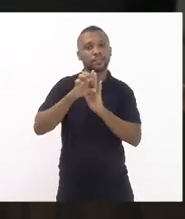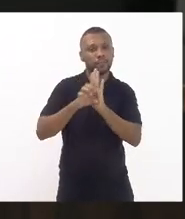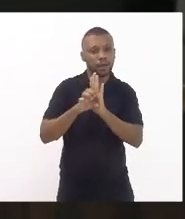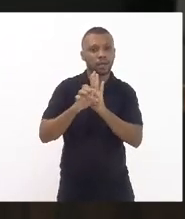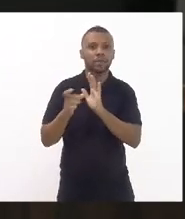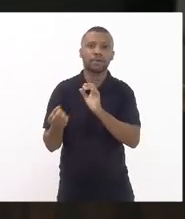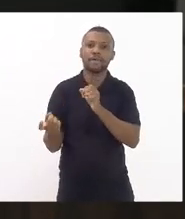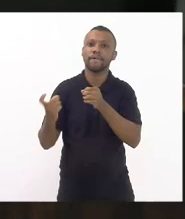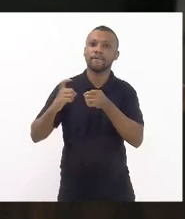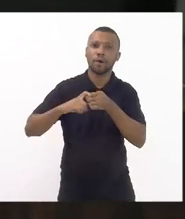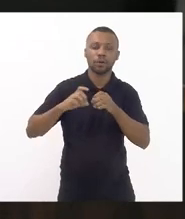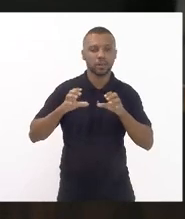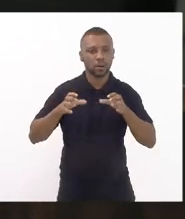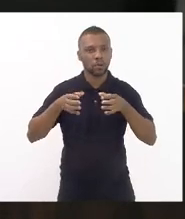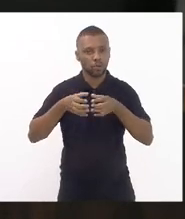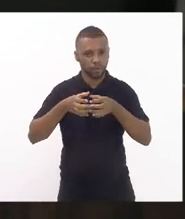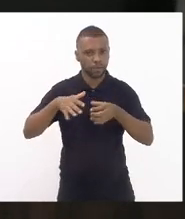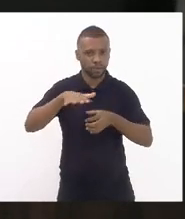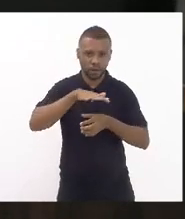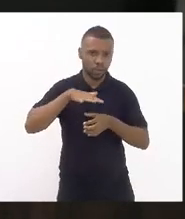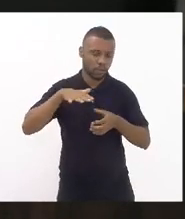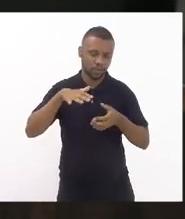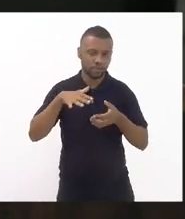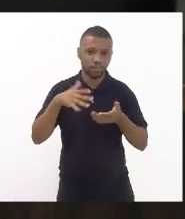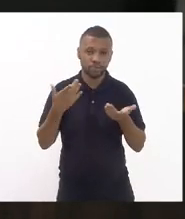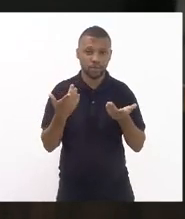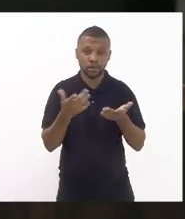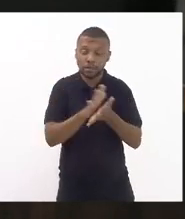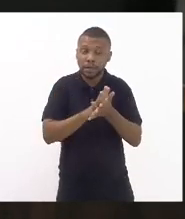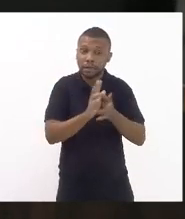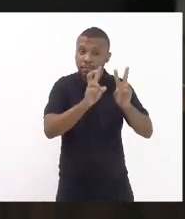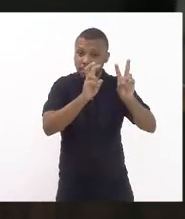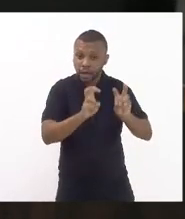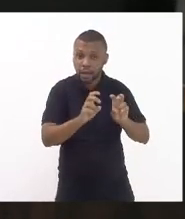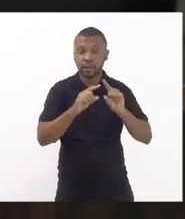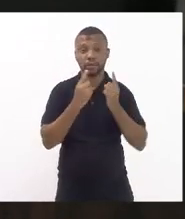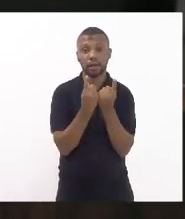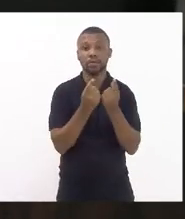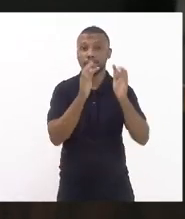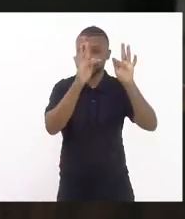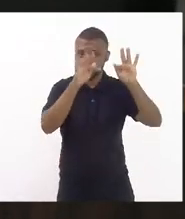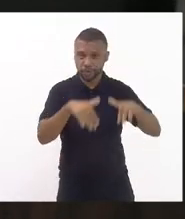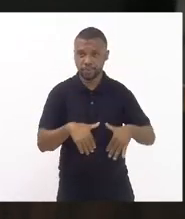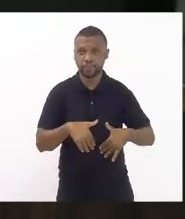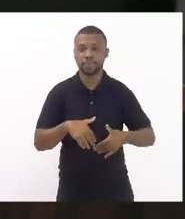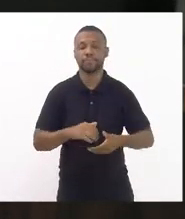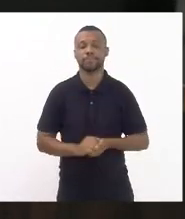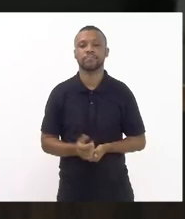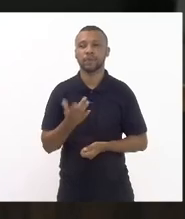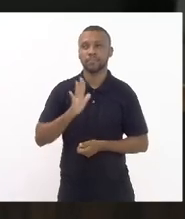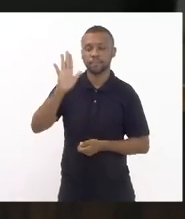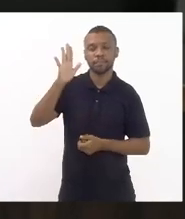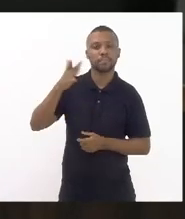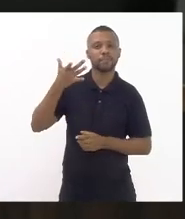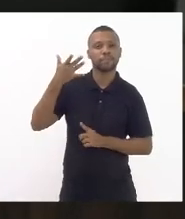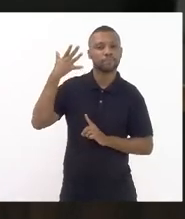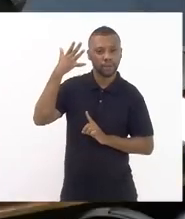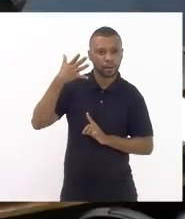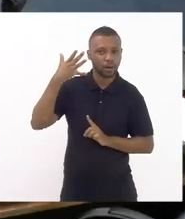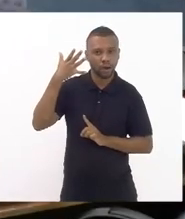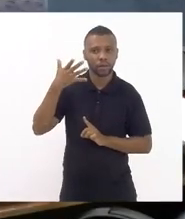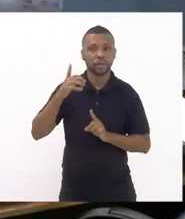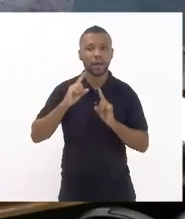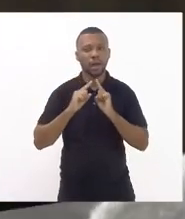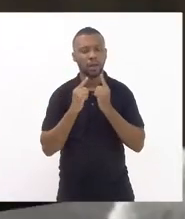retorna às comissões. Nada mais a tratar na segunda sessão extraordinária do dia, mesmo está encerrada. Pela ordem, presidente. Não, a